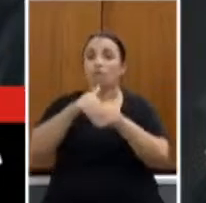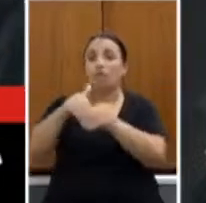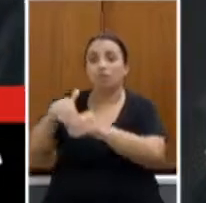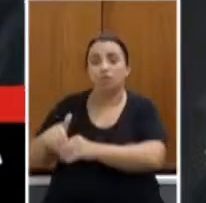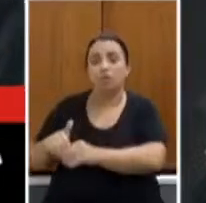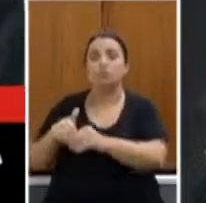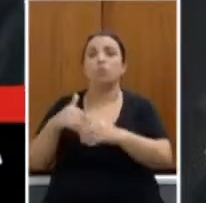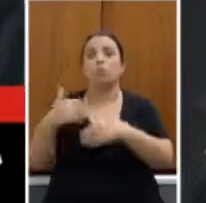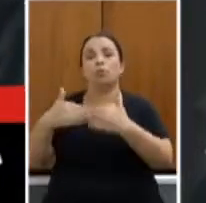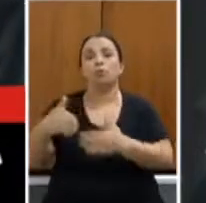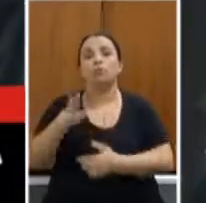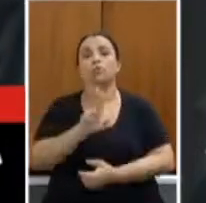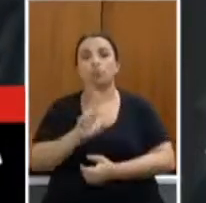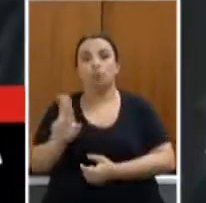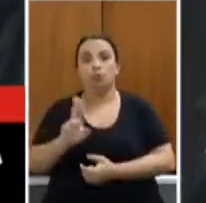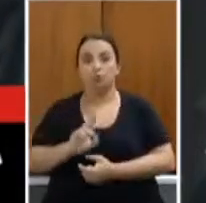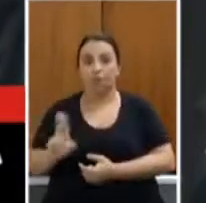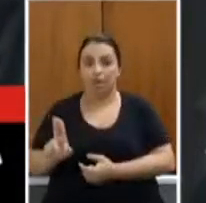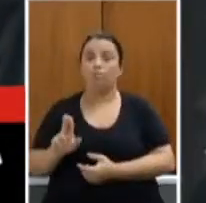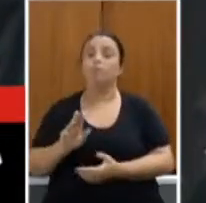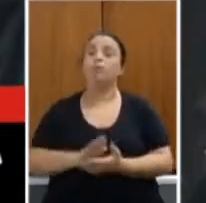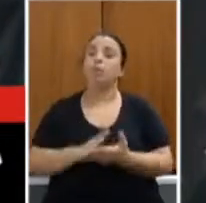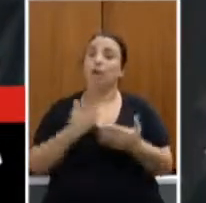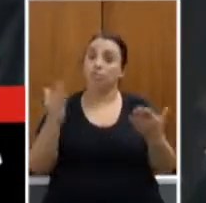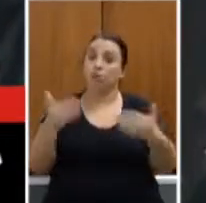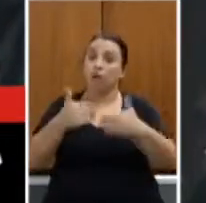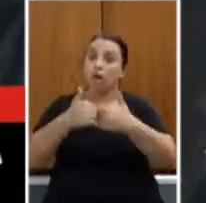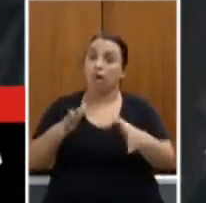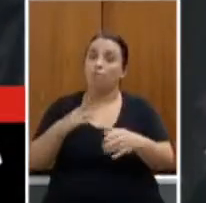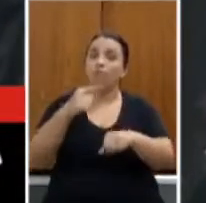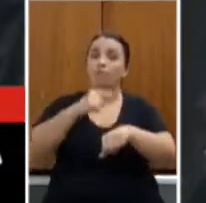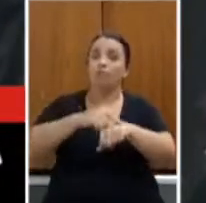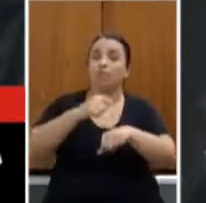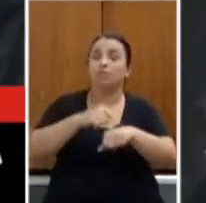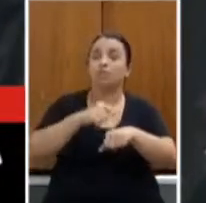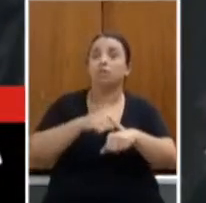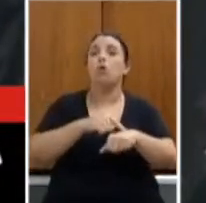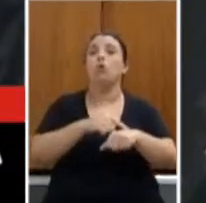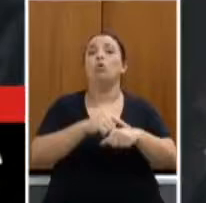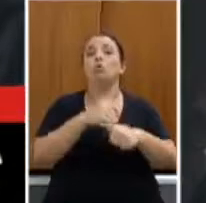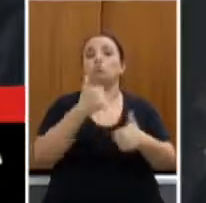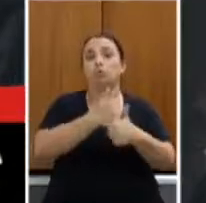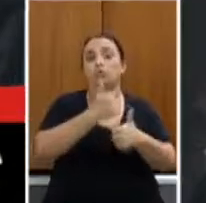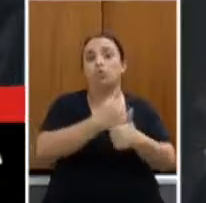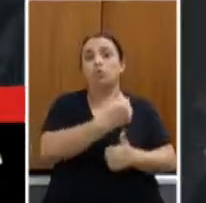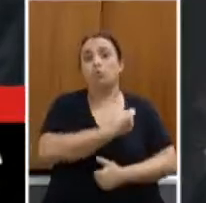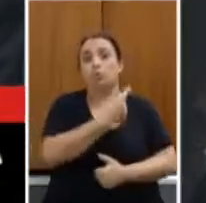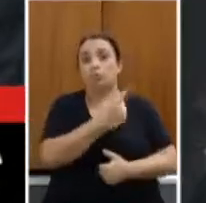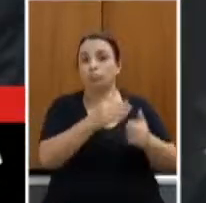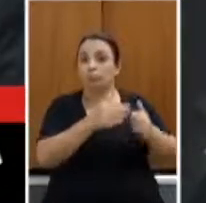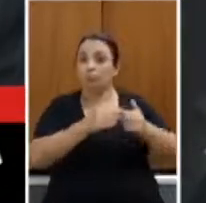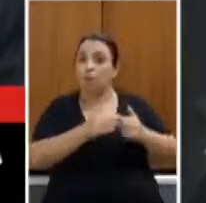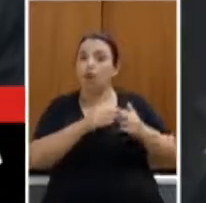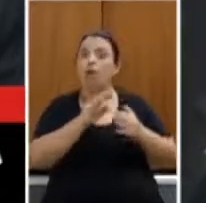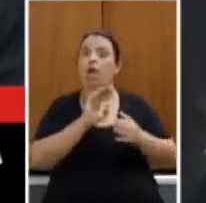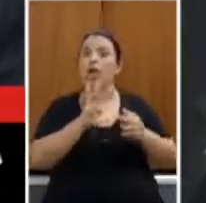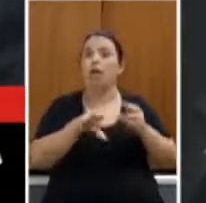processo nominal. Em votação, substitutivo número 1, salvo emenda. Em